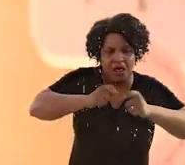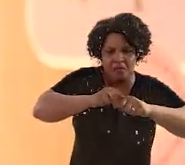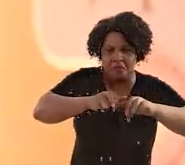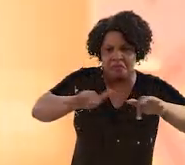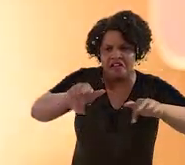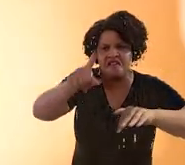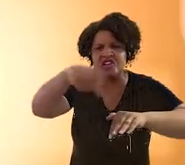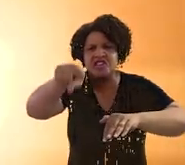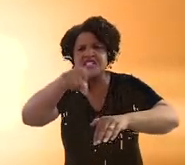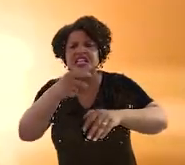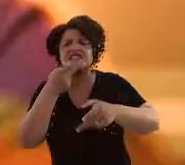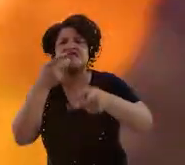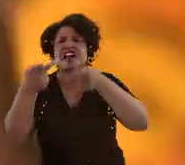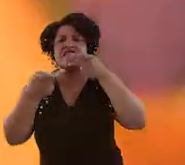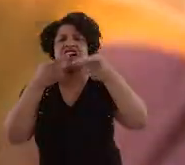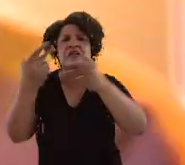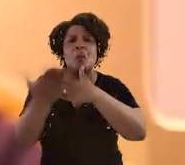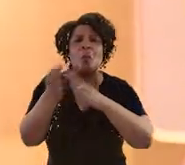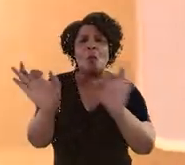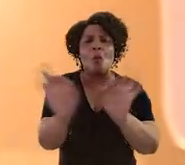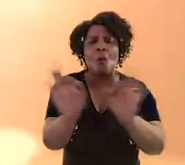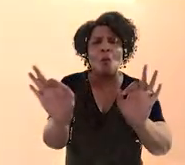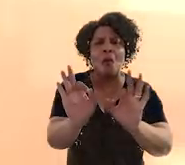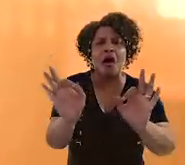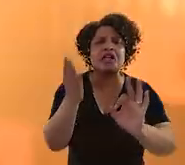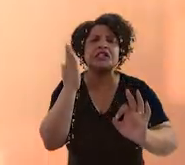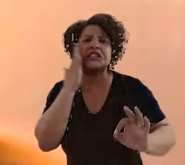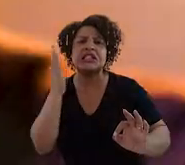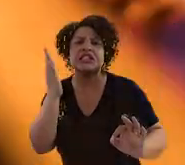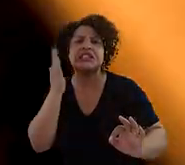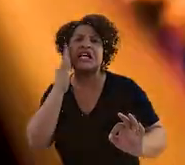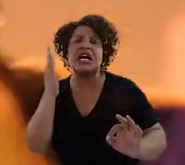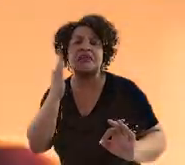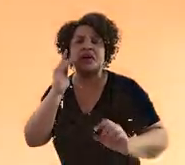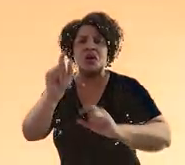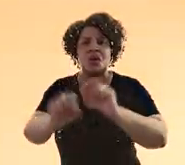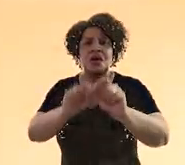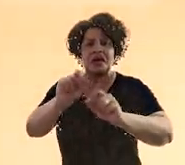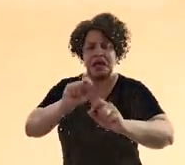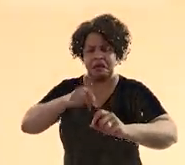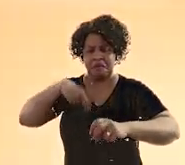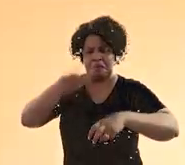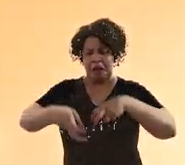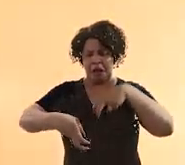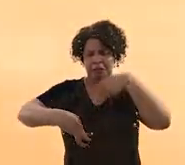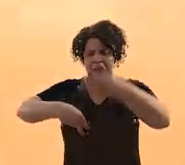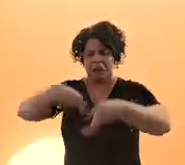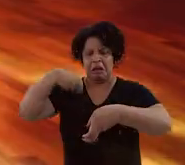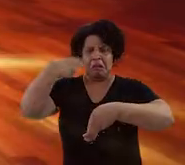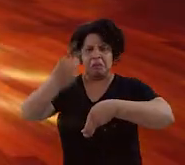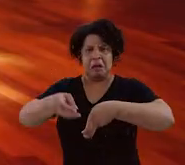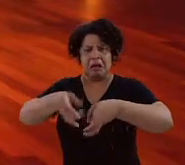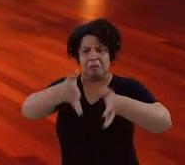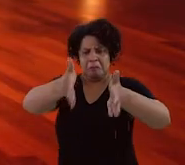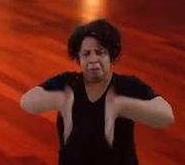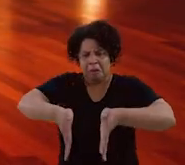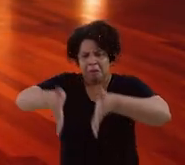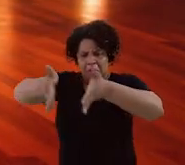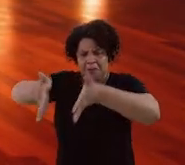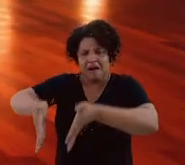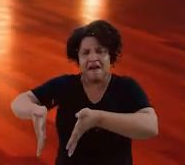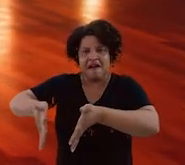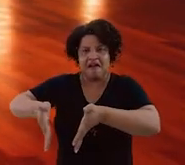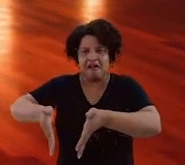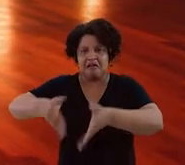Cês fala. Atividade cantar com delas encosta. E vários copos na vala. Não bota de